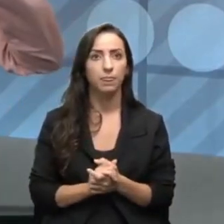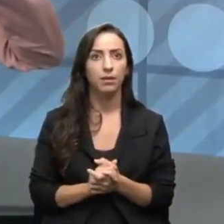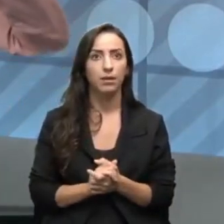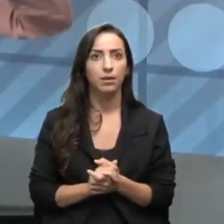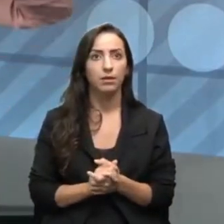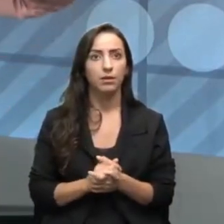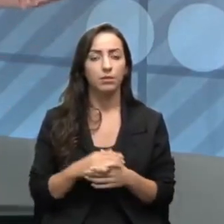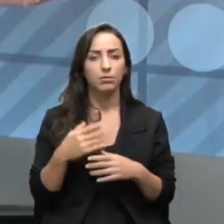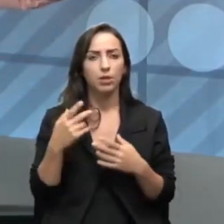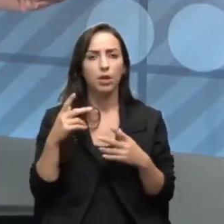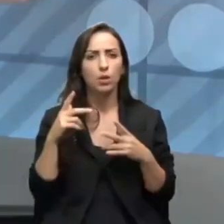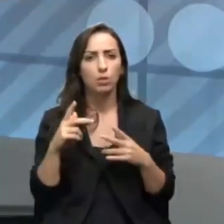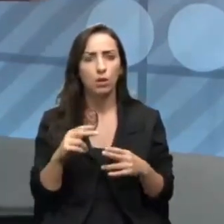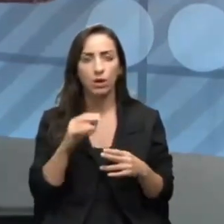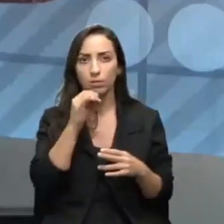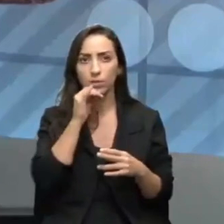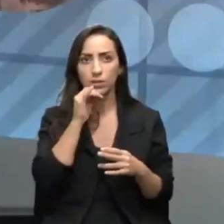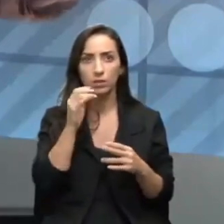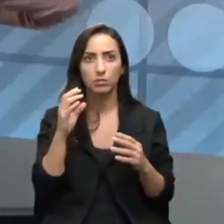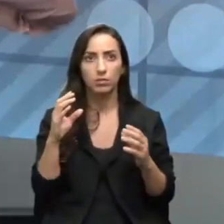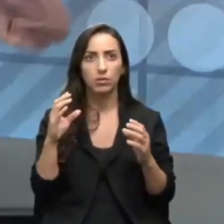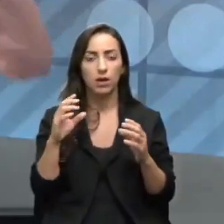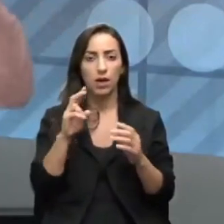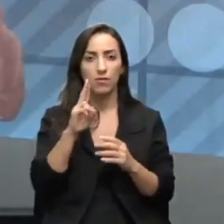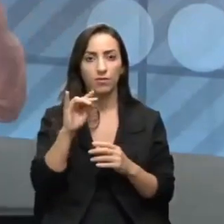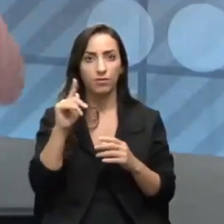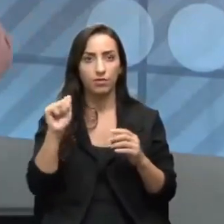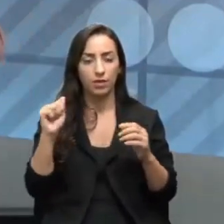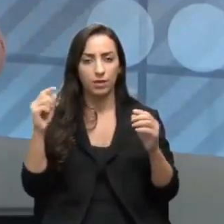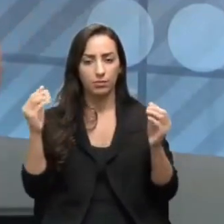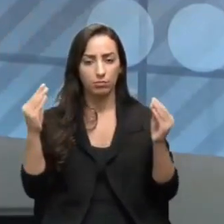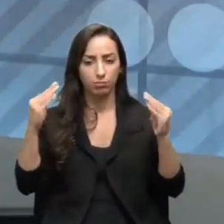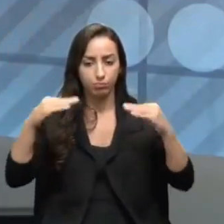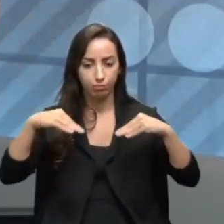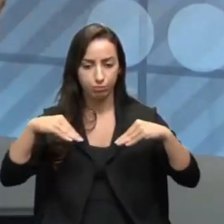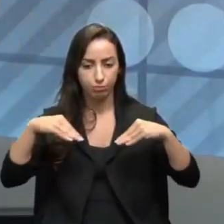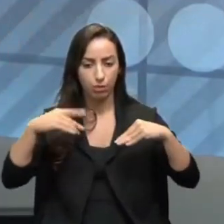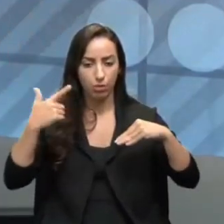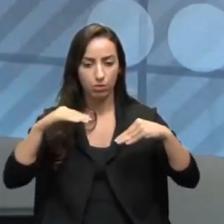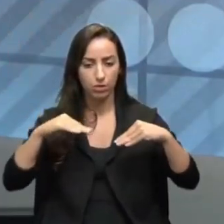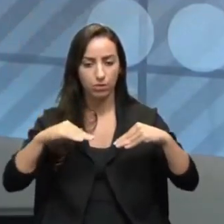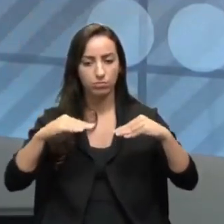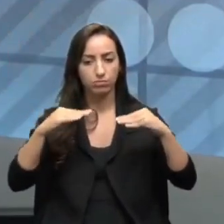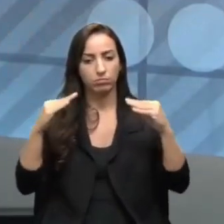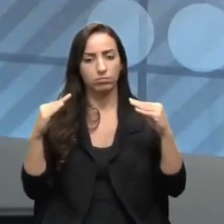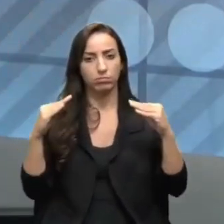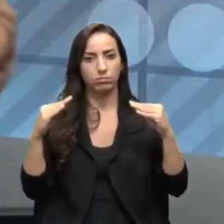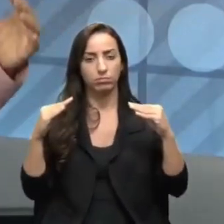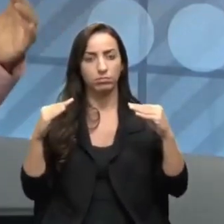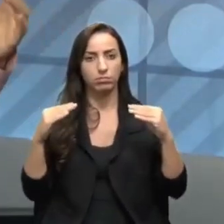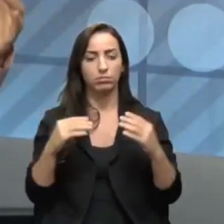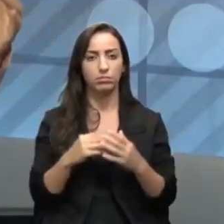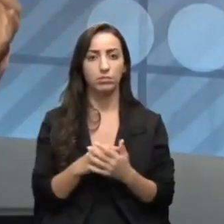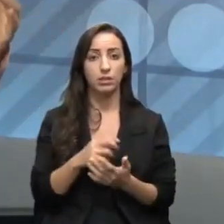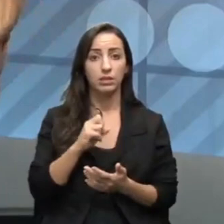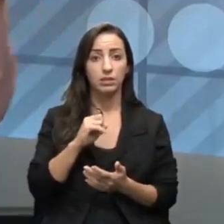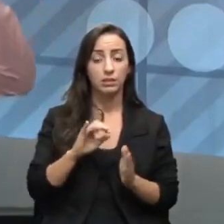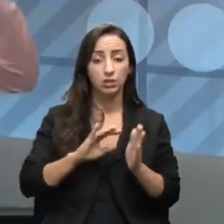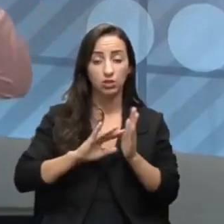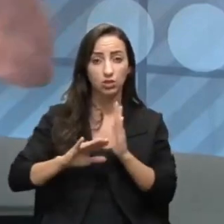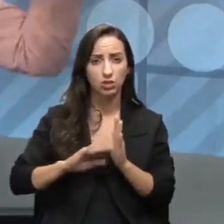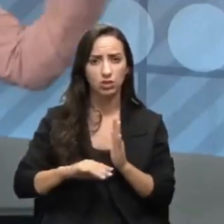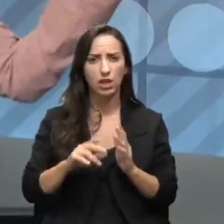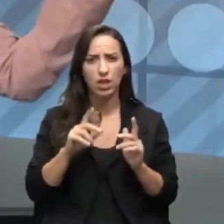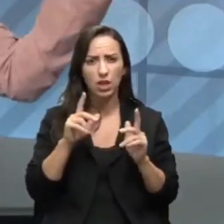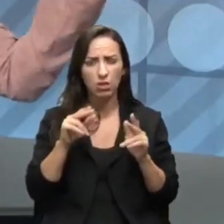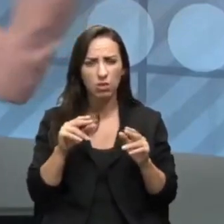a viga flat, ela ainda consegue retornar ao seu estágio original depois de retirada do carregamento. Como um